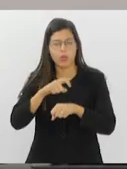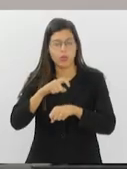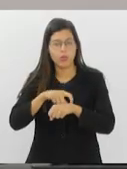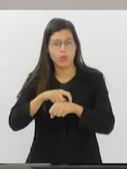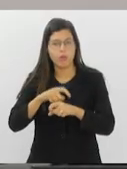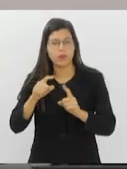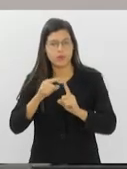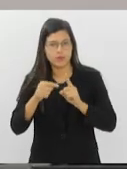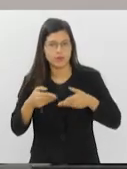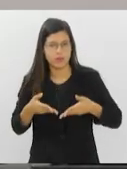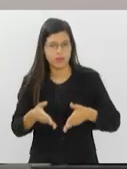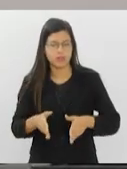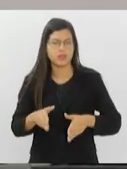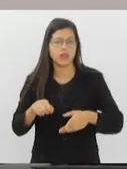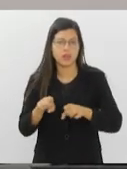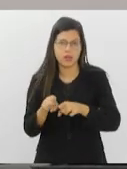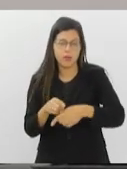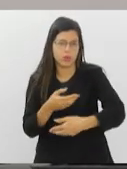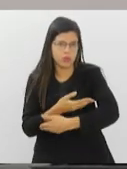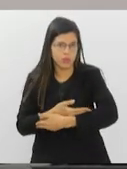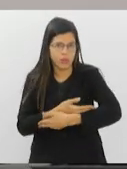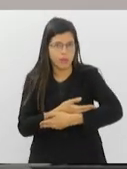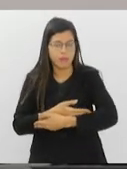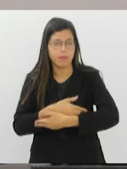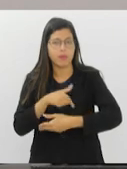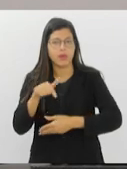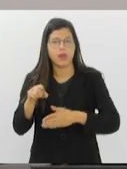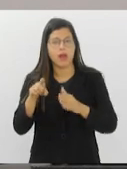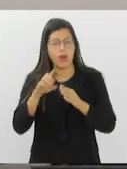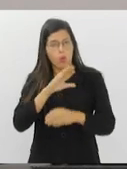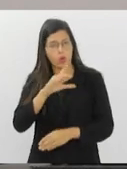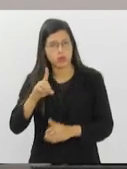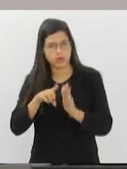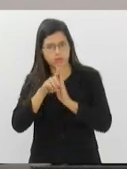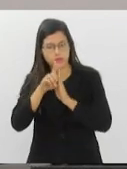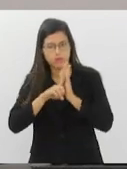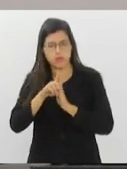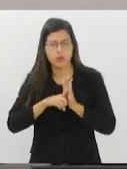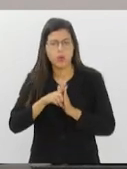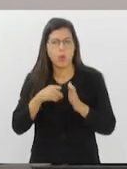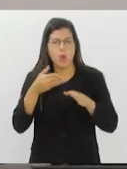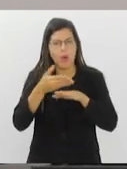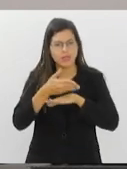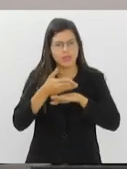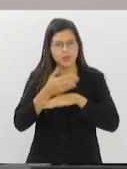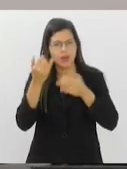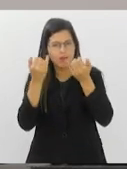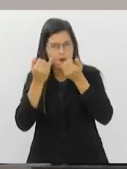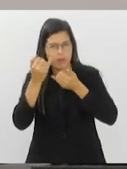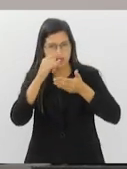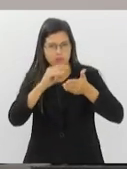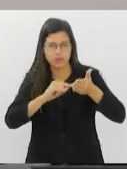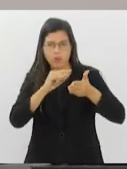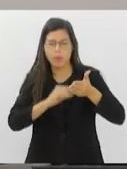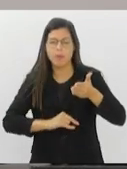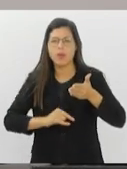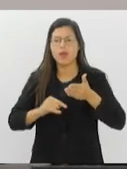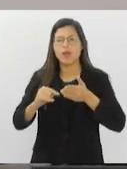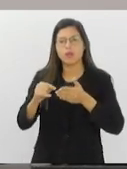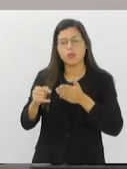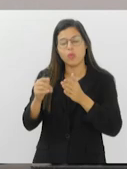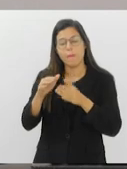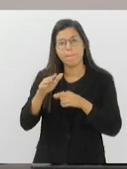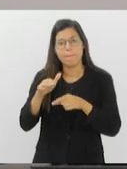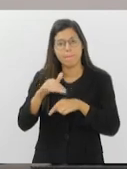Para a coordenadora da pesquisa, o acesso mais imediato ao prontuário traria mais proteção aos pacientes e especialmente para